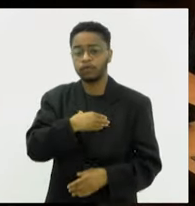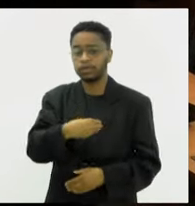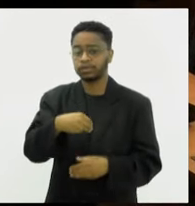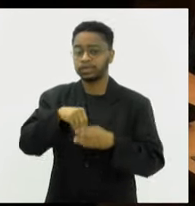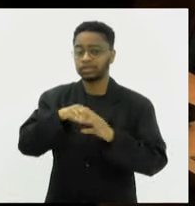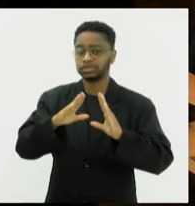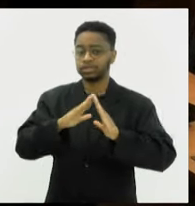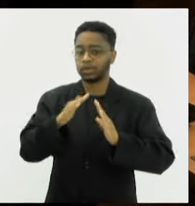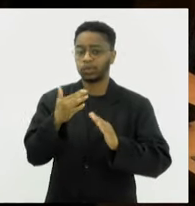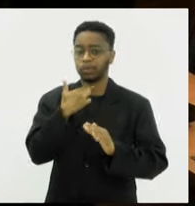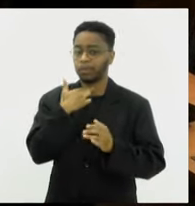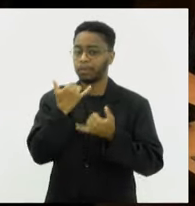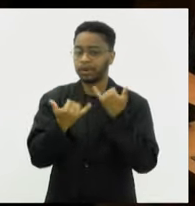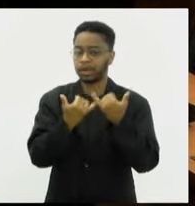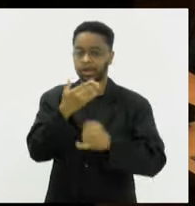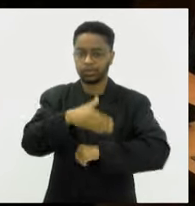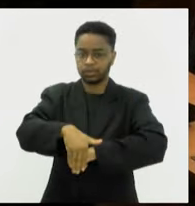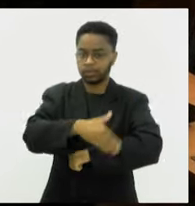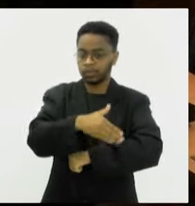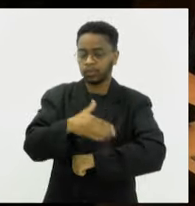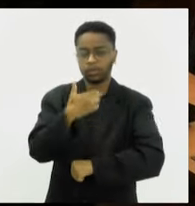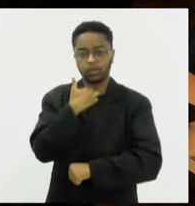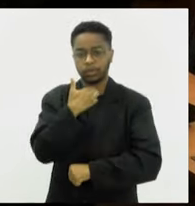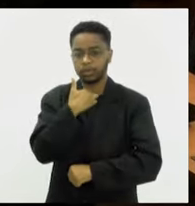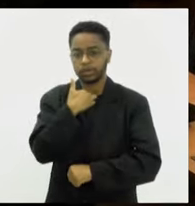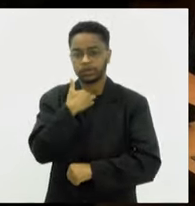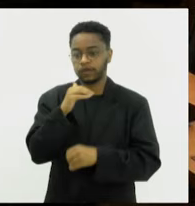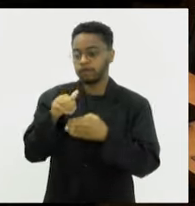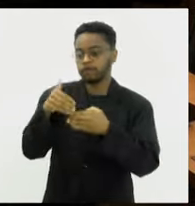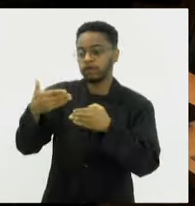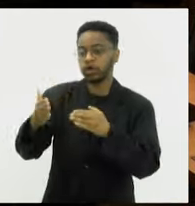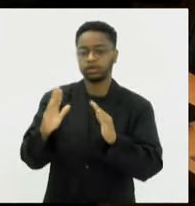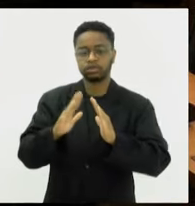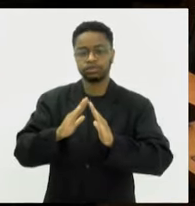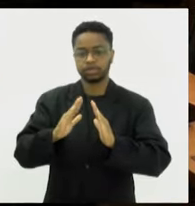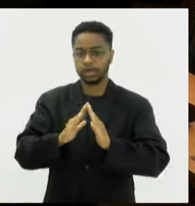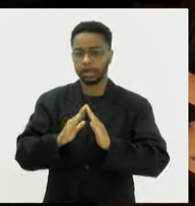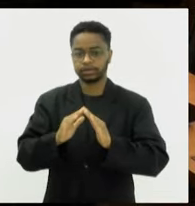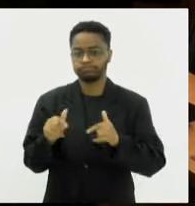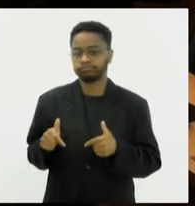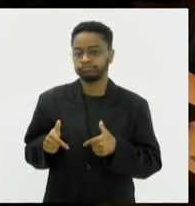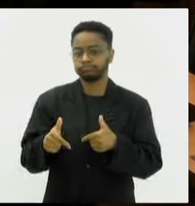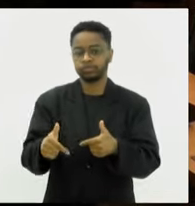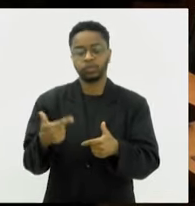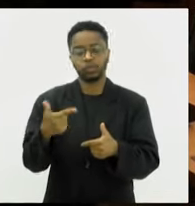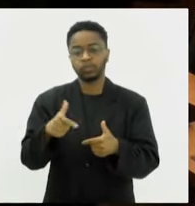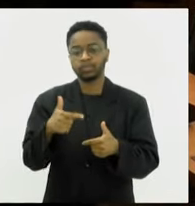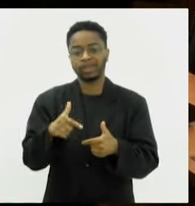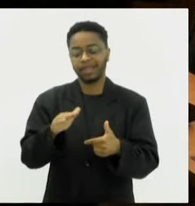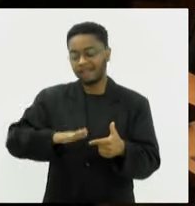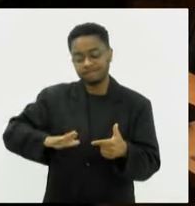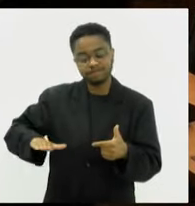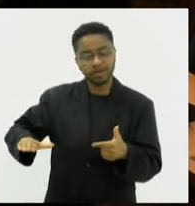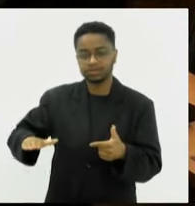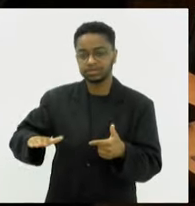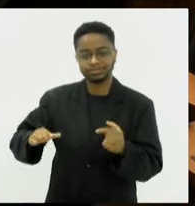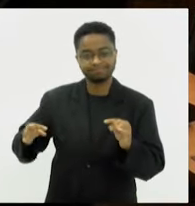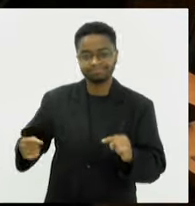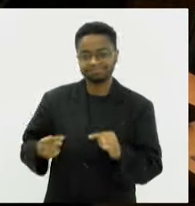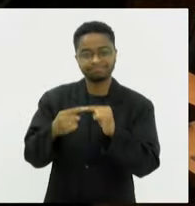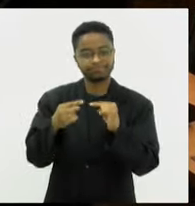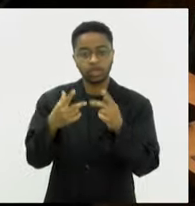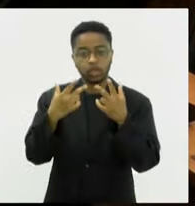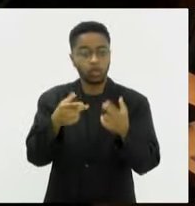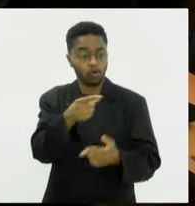condições de sair, sem condições de brincar, sem condições de poder ter a sua infância de forma digna, como muitos